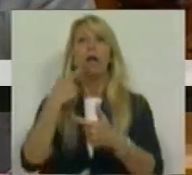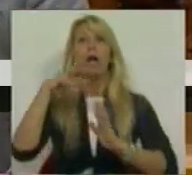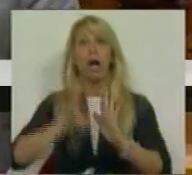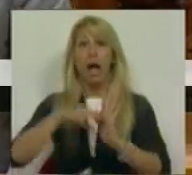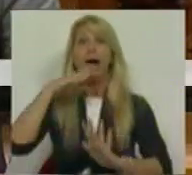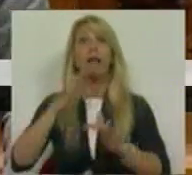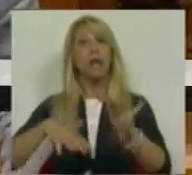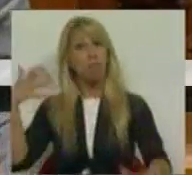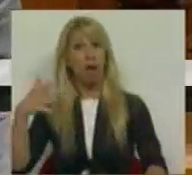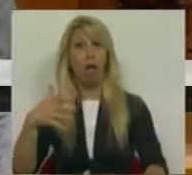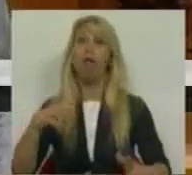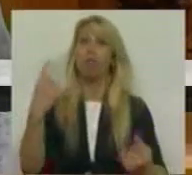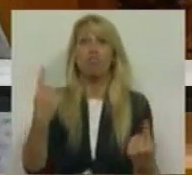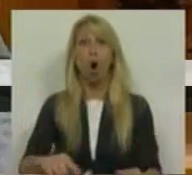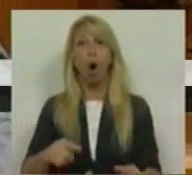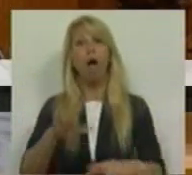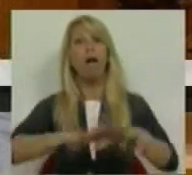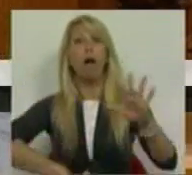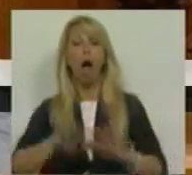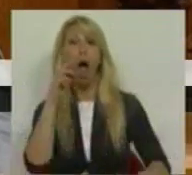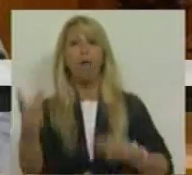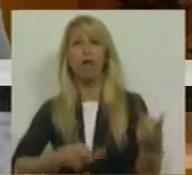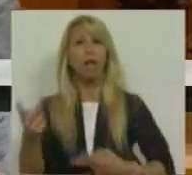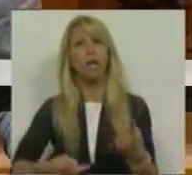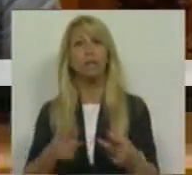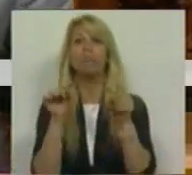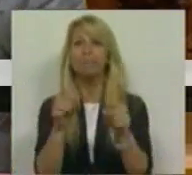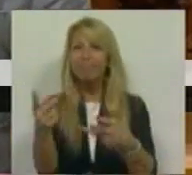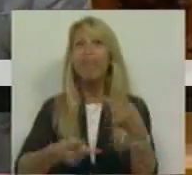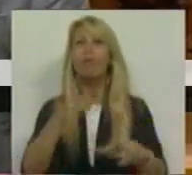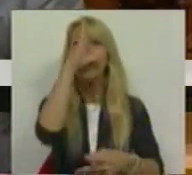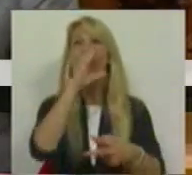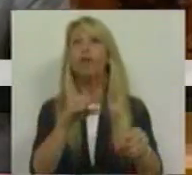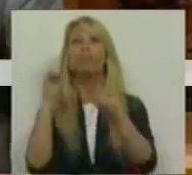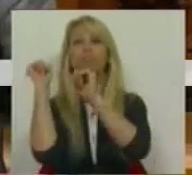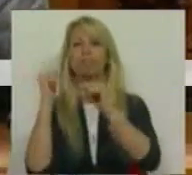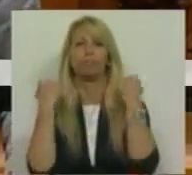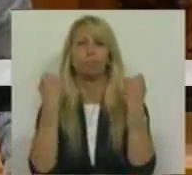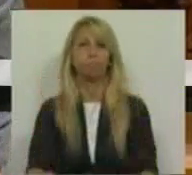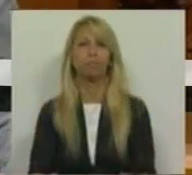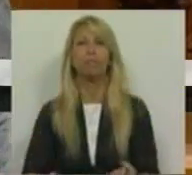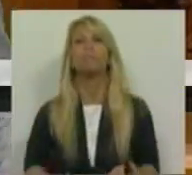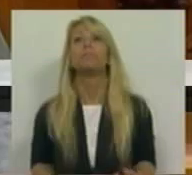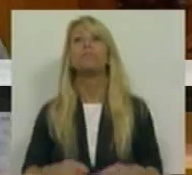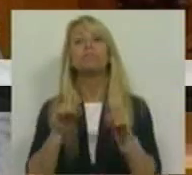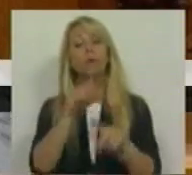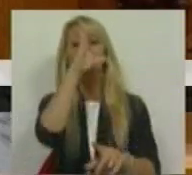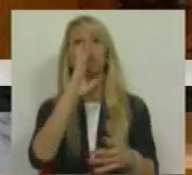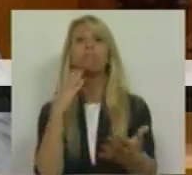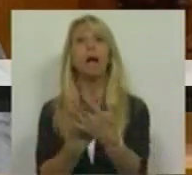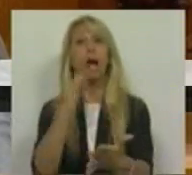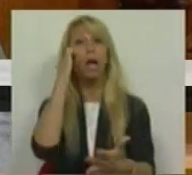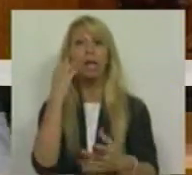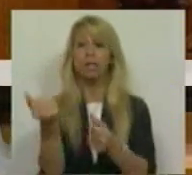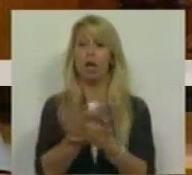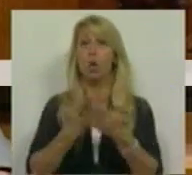avaliar. E dessa avaliação é que o Governo não foge. O Governo criou a crise económica e a crise social.